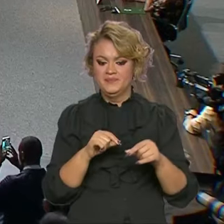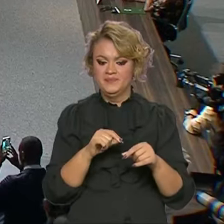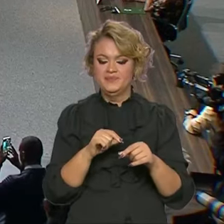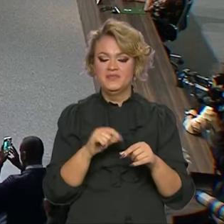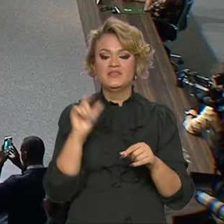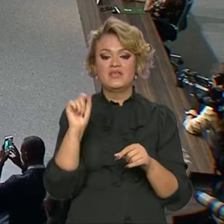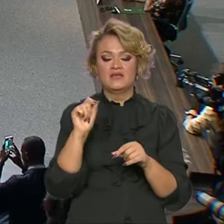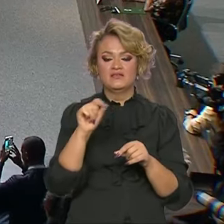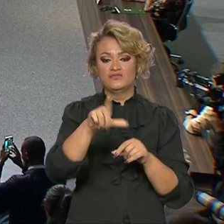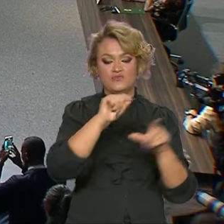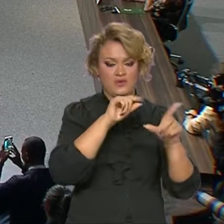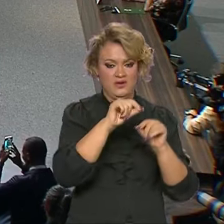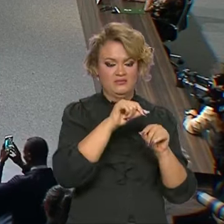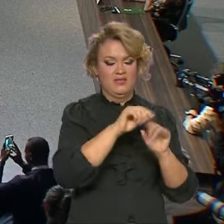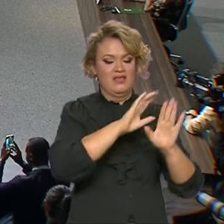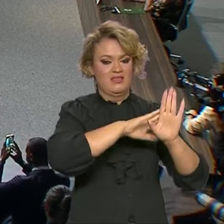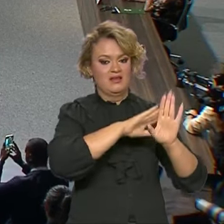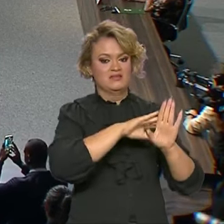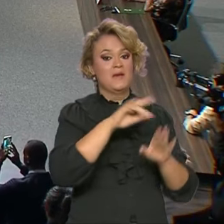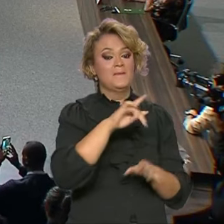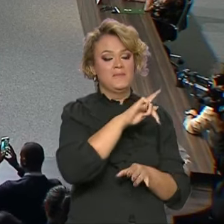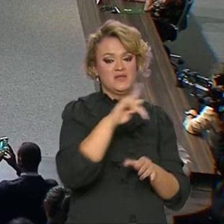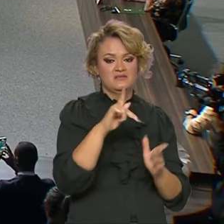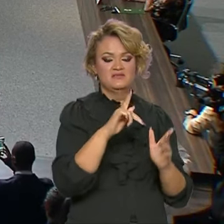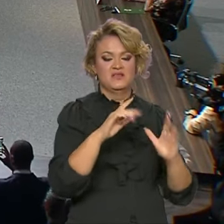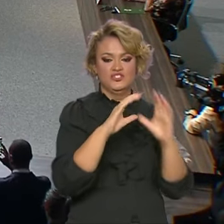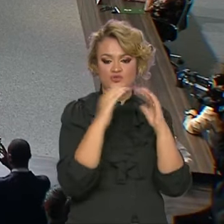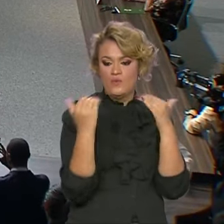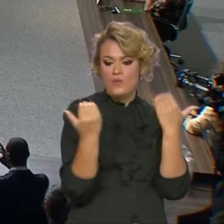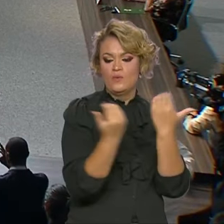pelos presidentes dos congressos para que